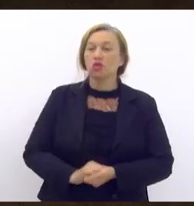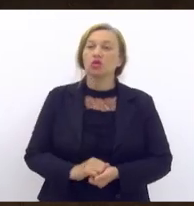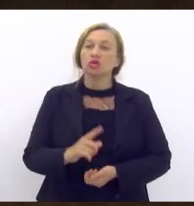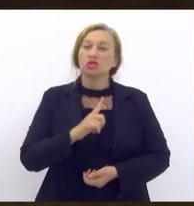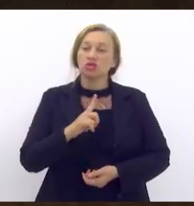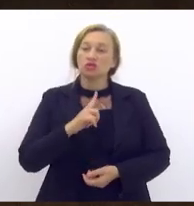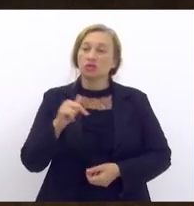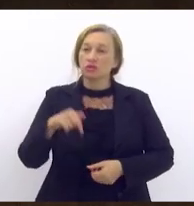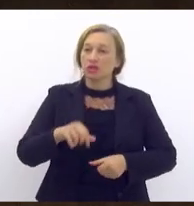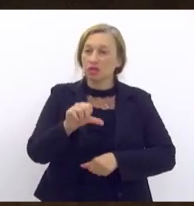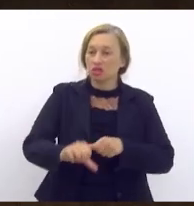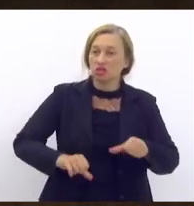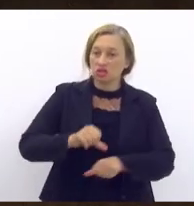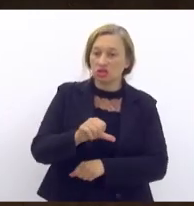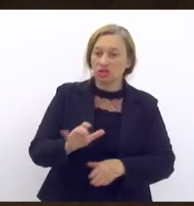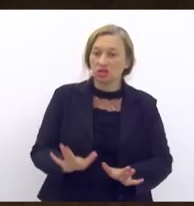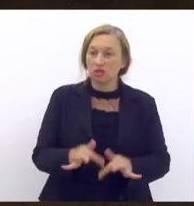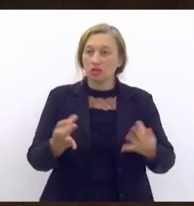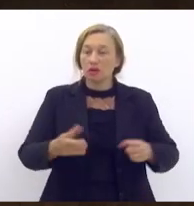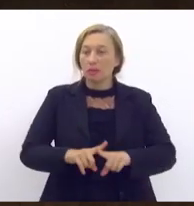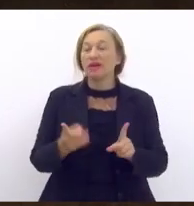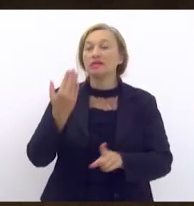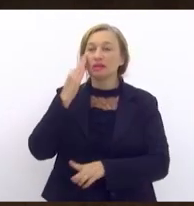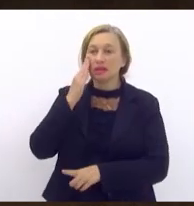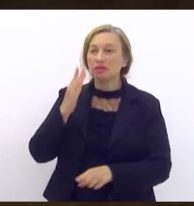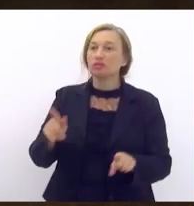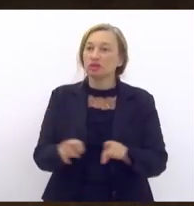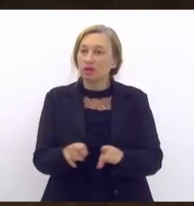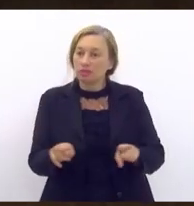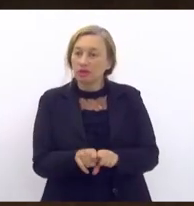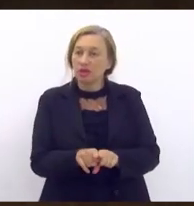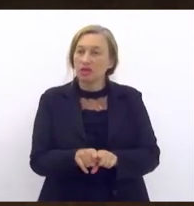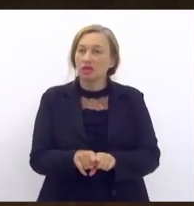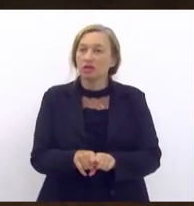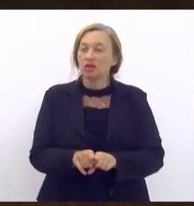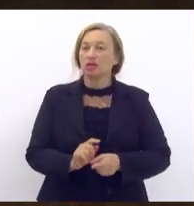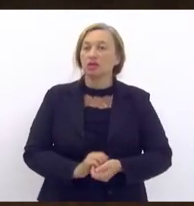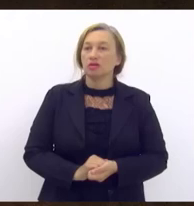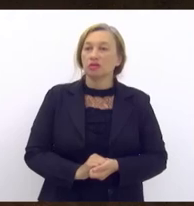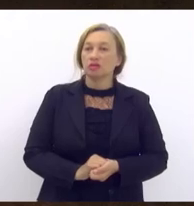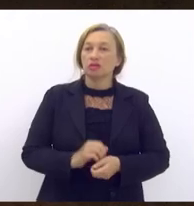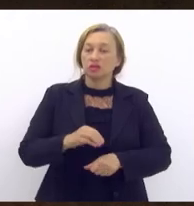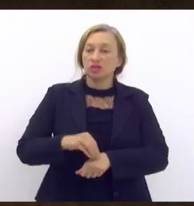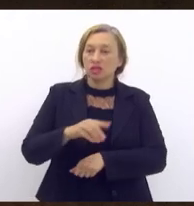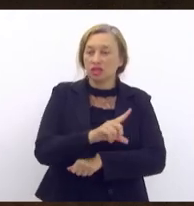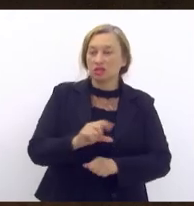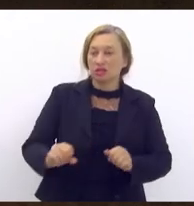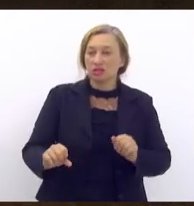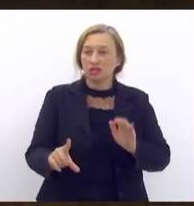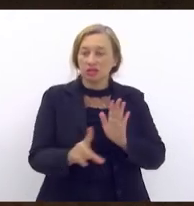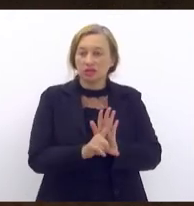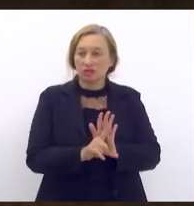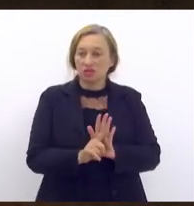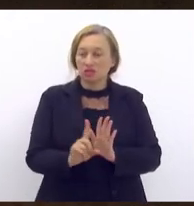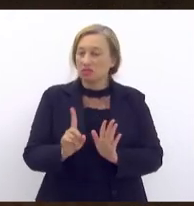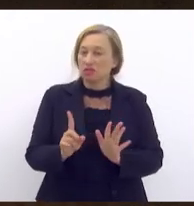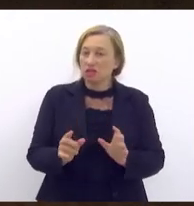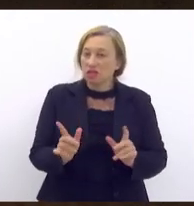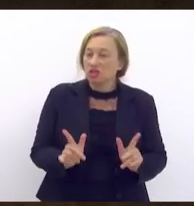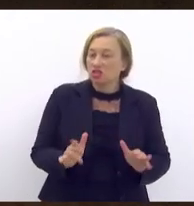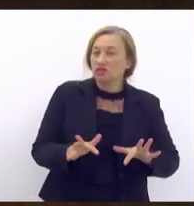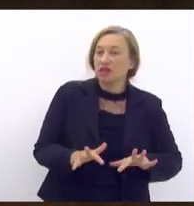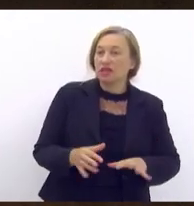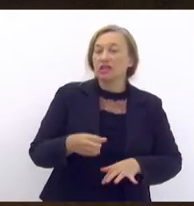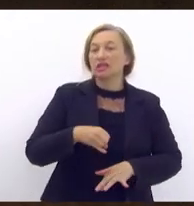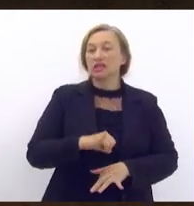aqui transformado em indicação simples, mas entendo também que, embora fosse indicação legislativa, não faria a menor diferença